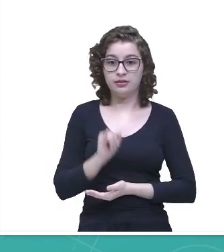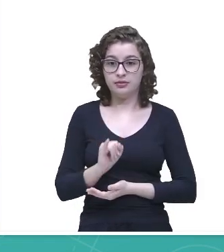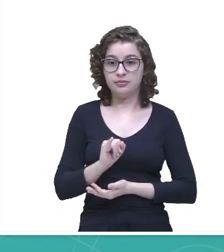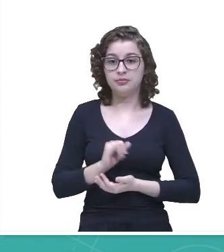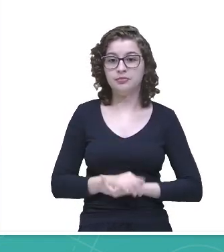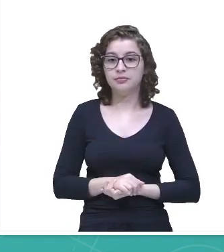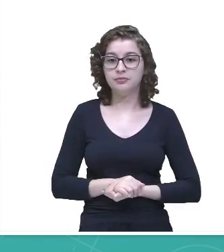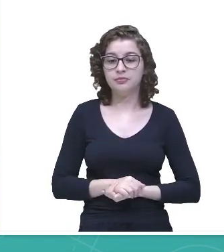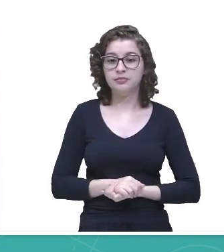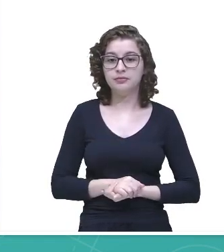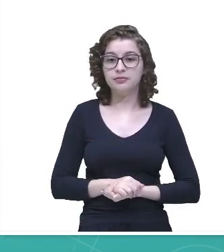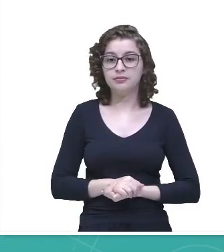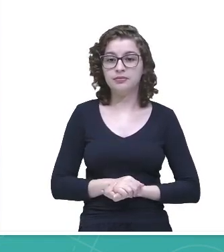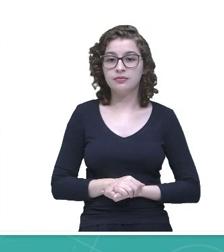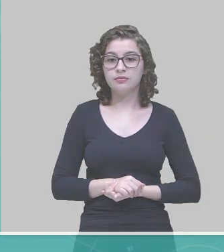interativa.